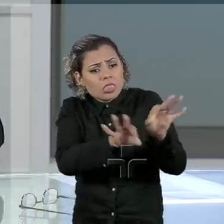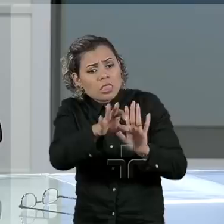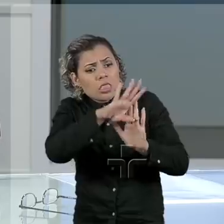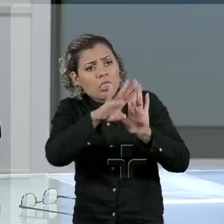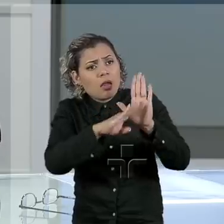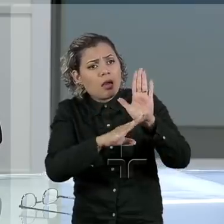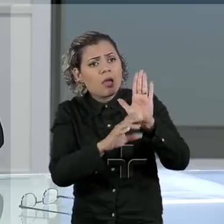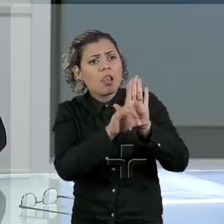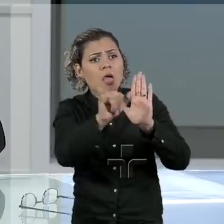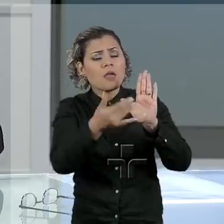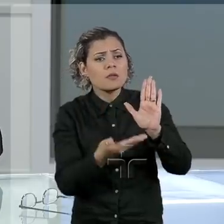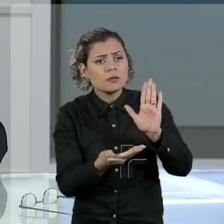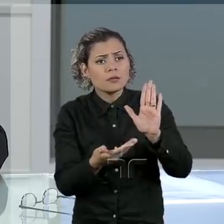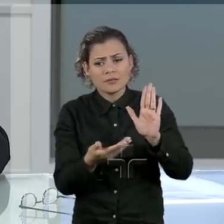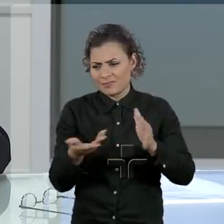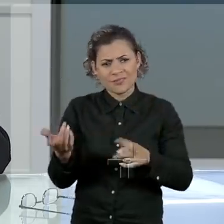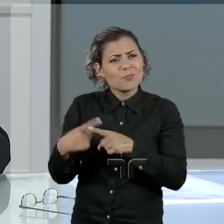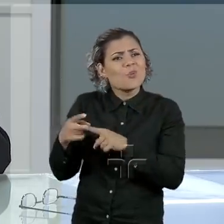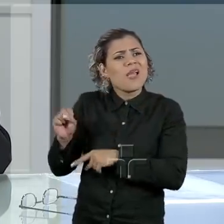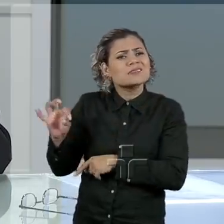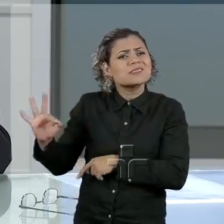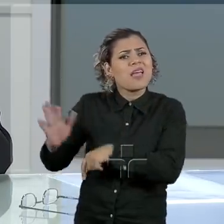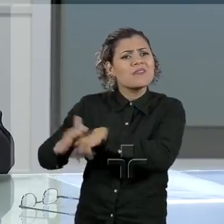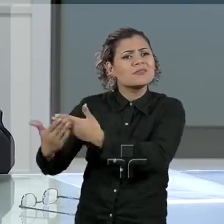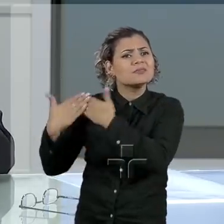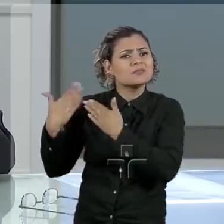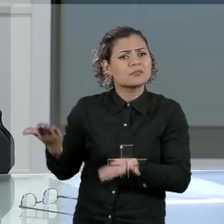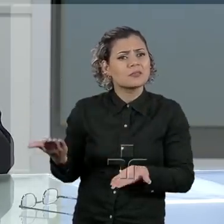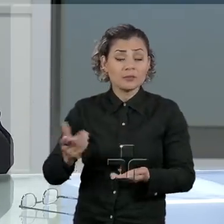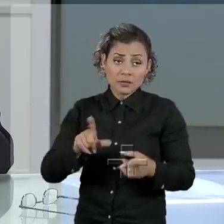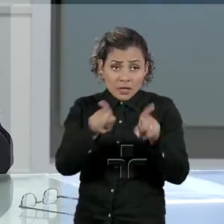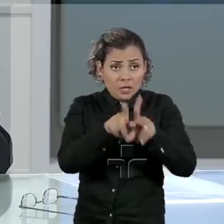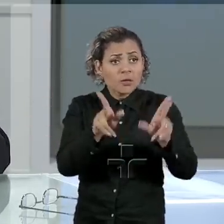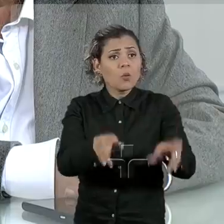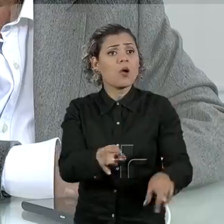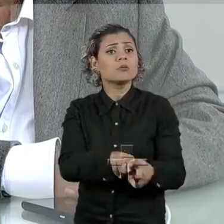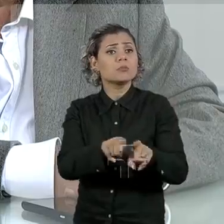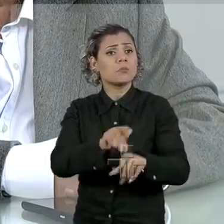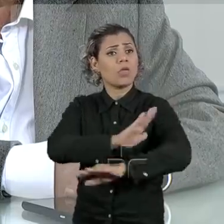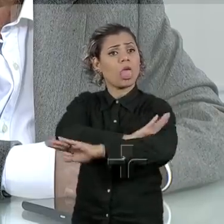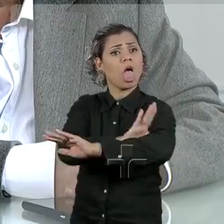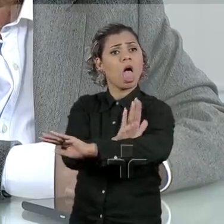foi buscar o socorro lá no crime de racismo